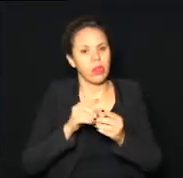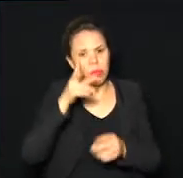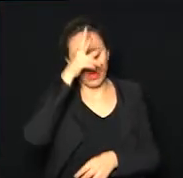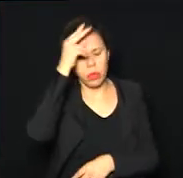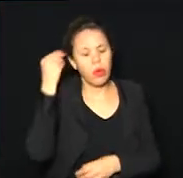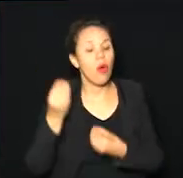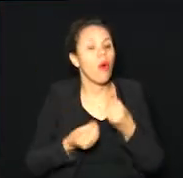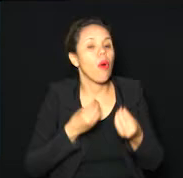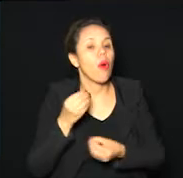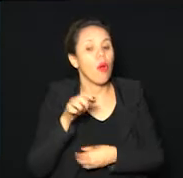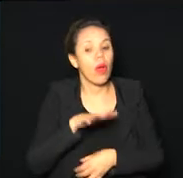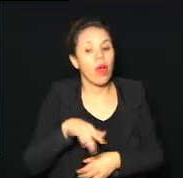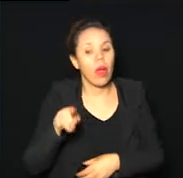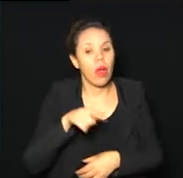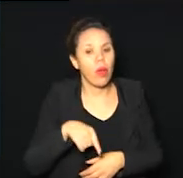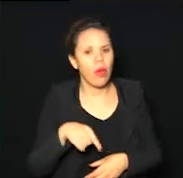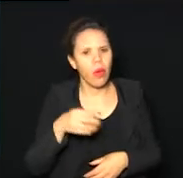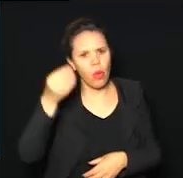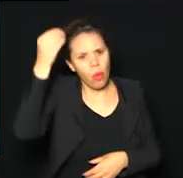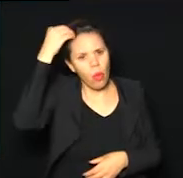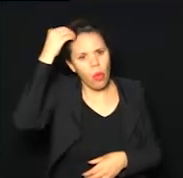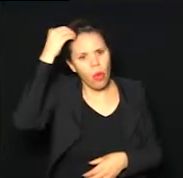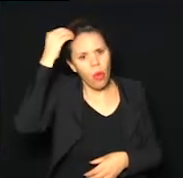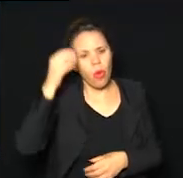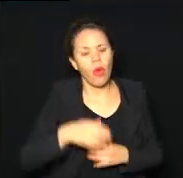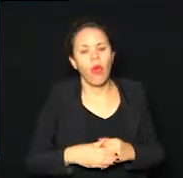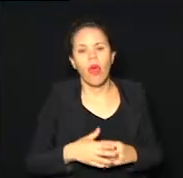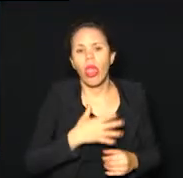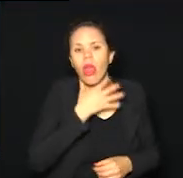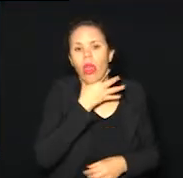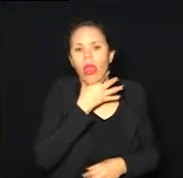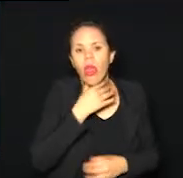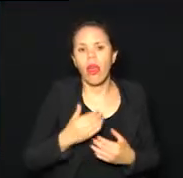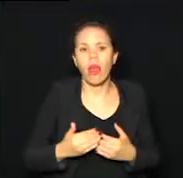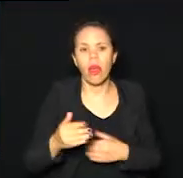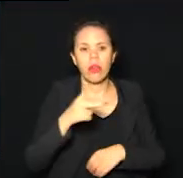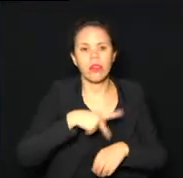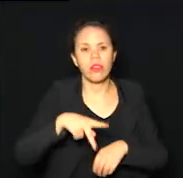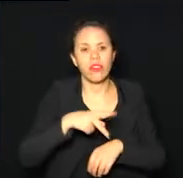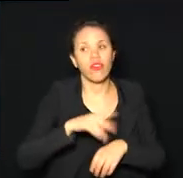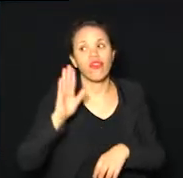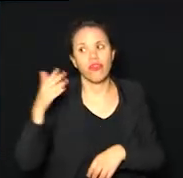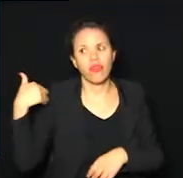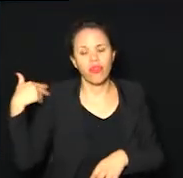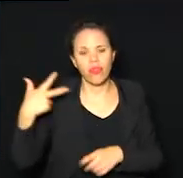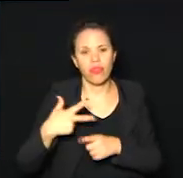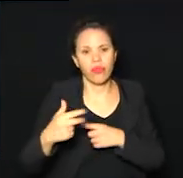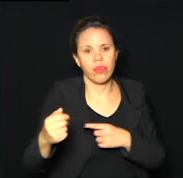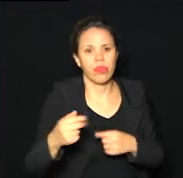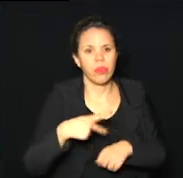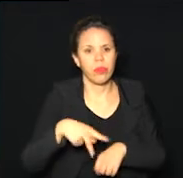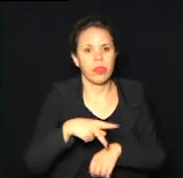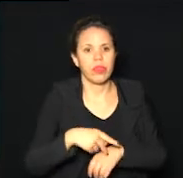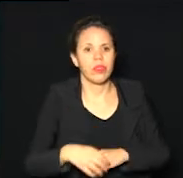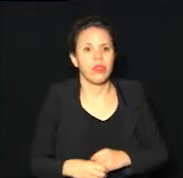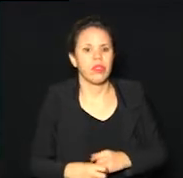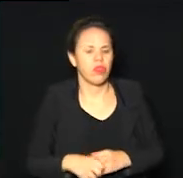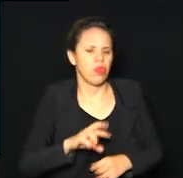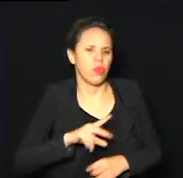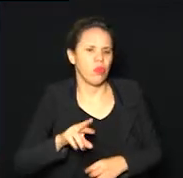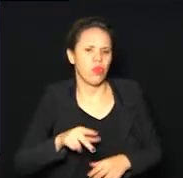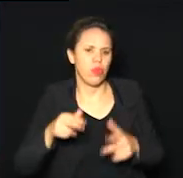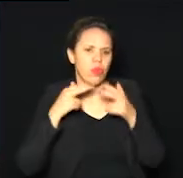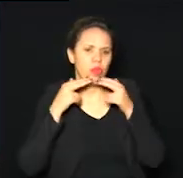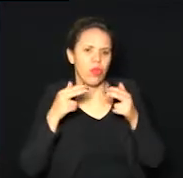como se esses fossem um culpado da crise que atravessa o país e que já atravessou o país. Não é novidade.